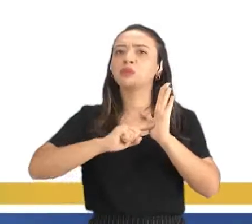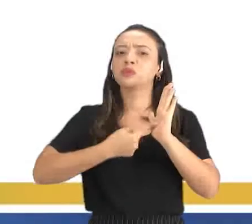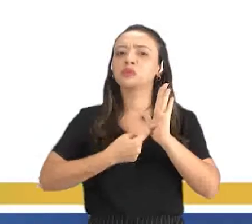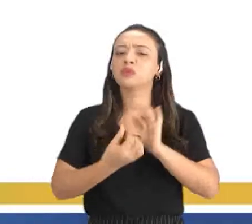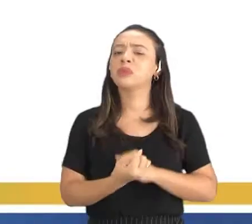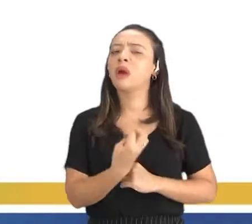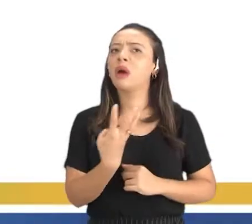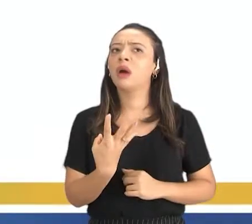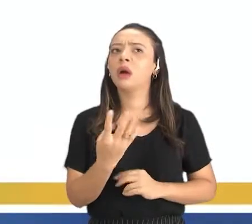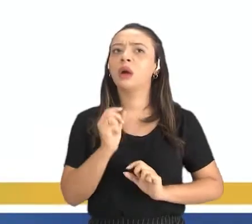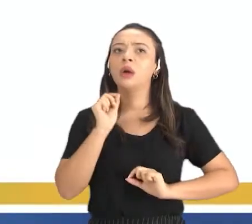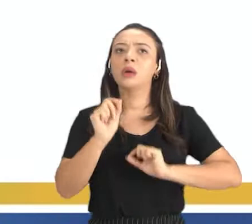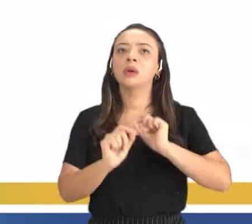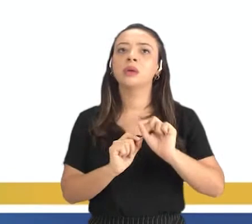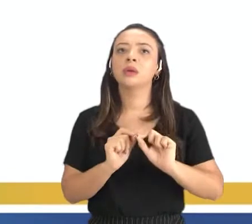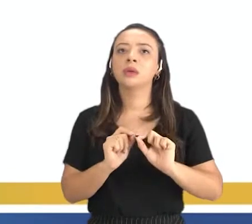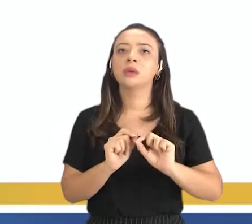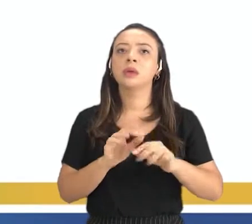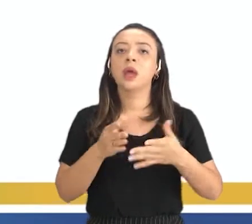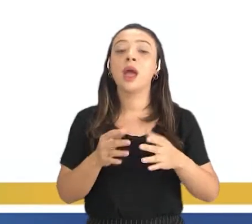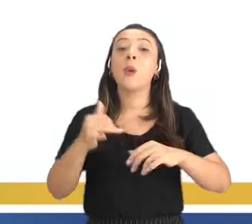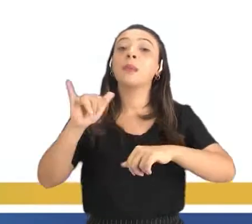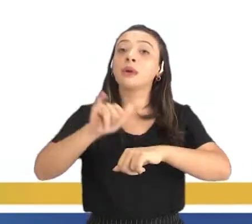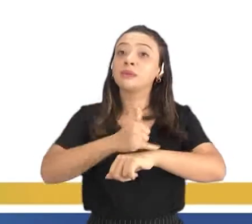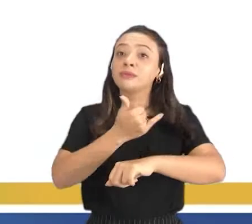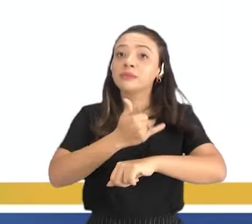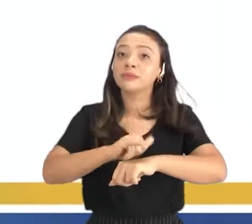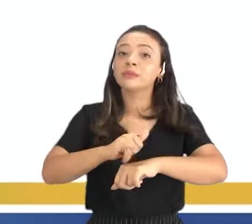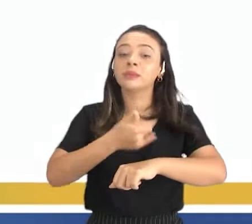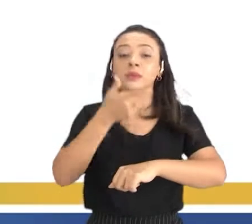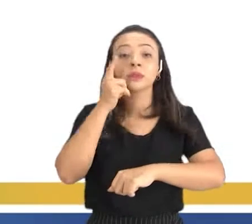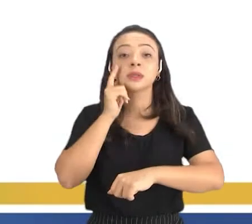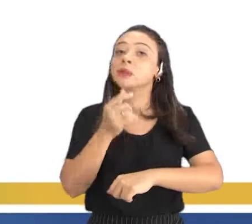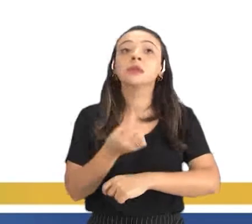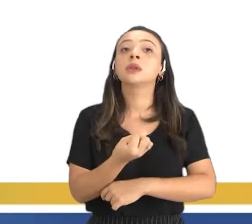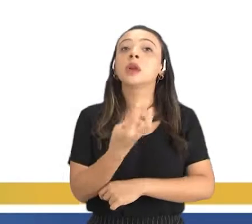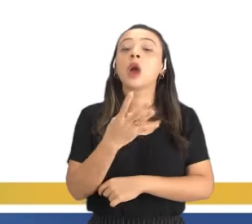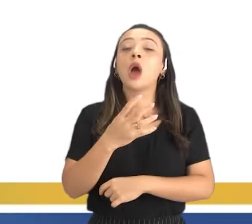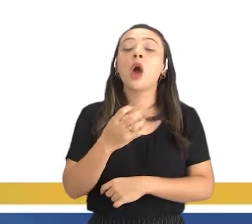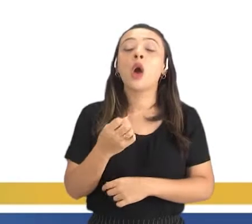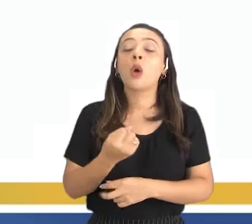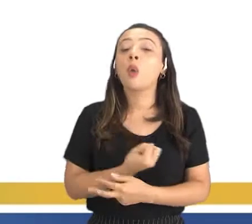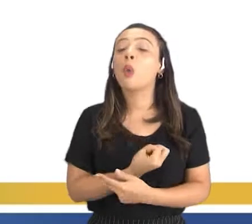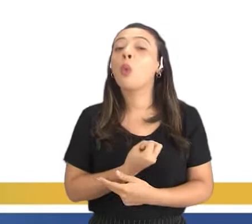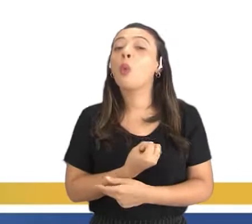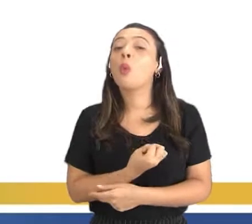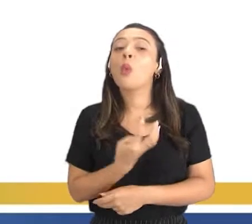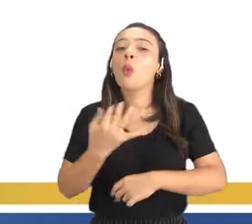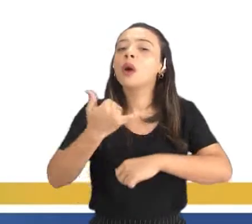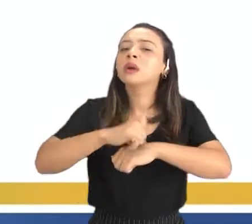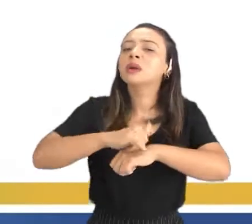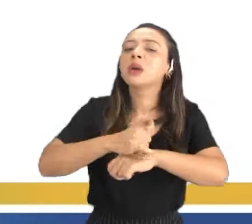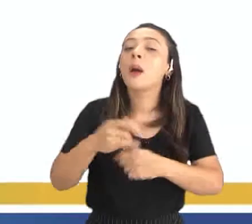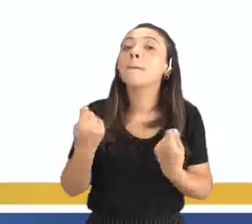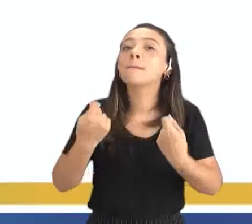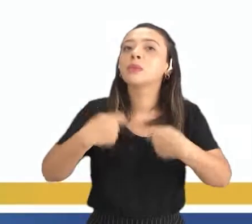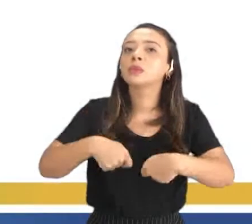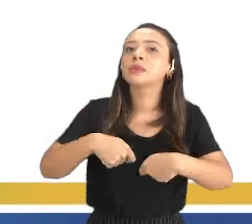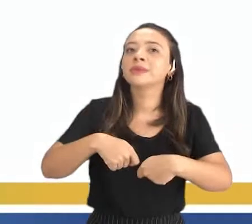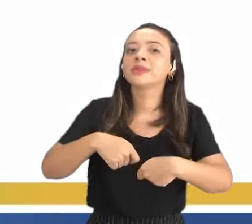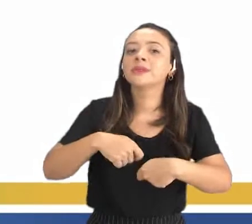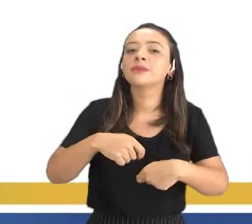da contagem? Ele vai ser, então, uma técnica para calcularmos de quantas maneiras essas decisões